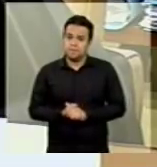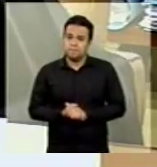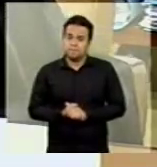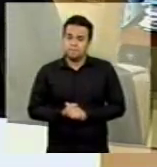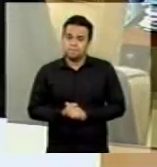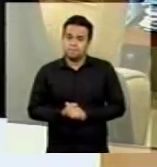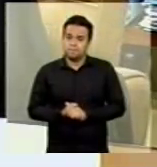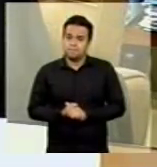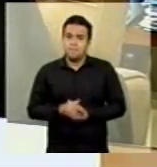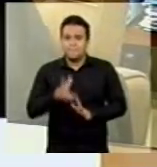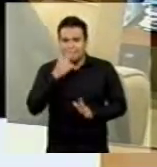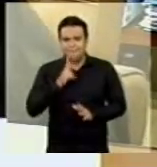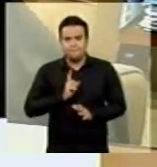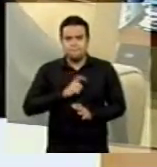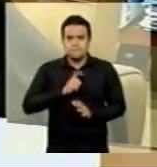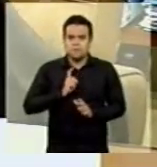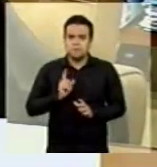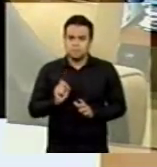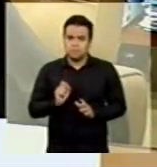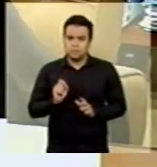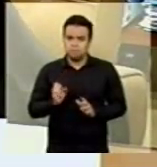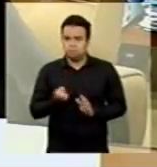na revelação desses números. Obrigado.